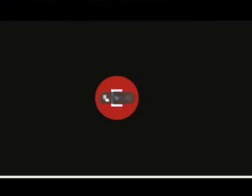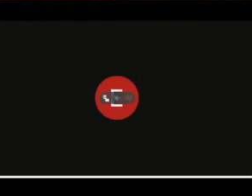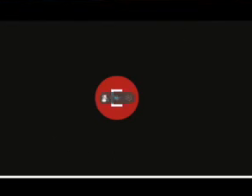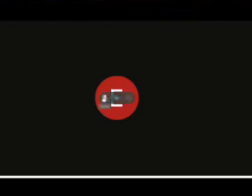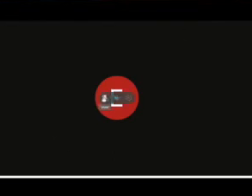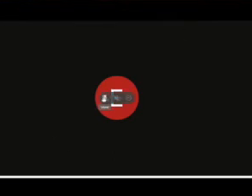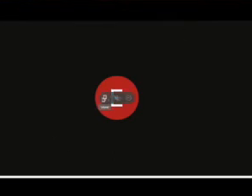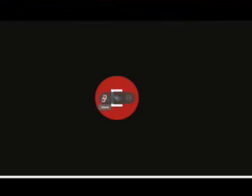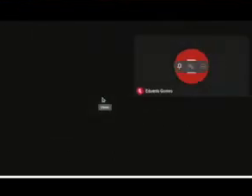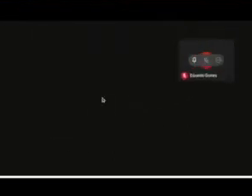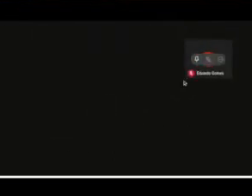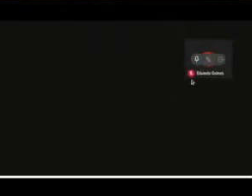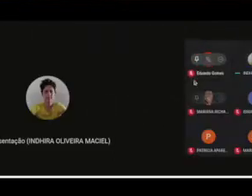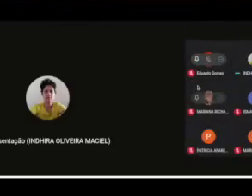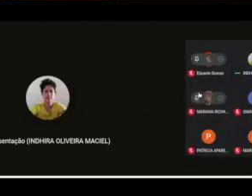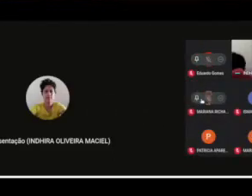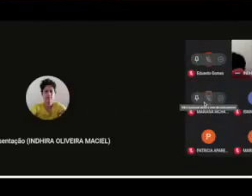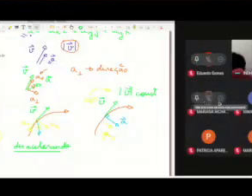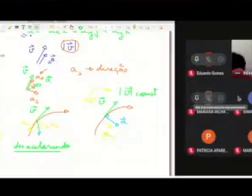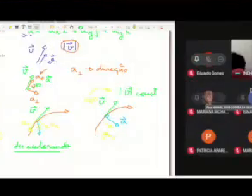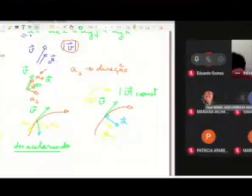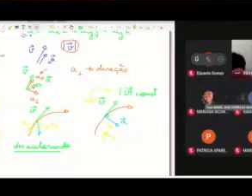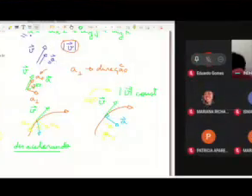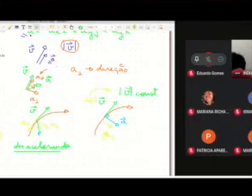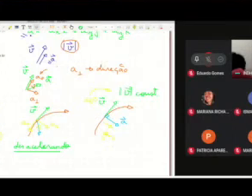Tchum, tchum, tchum.